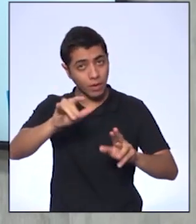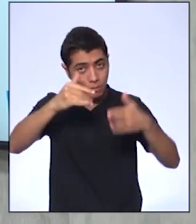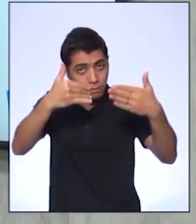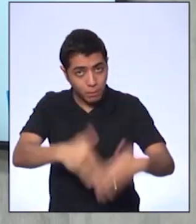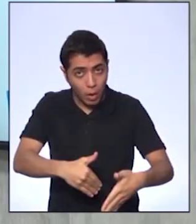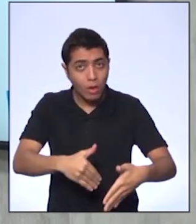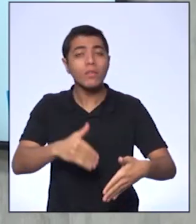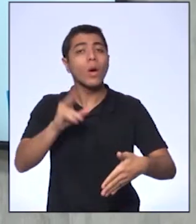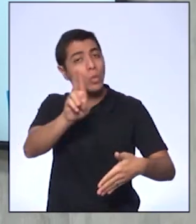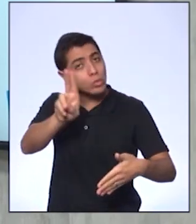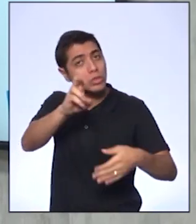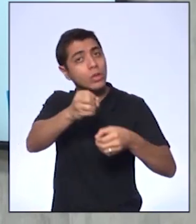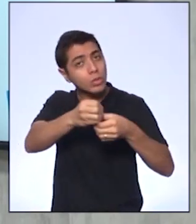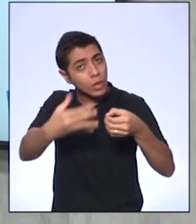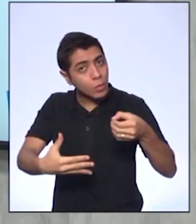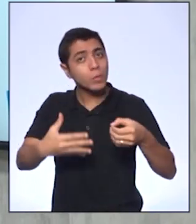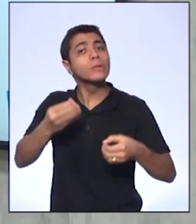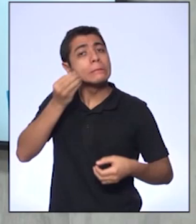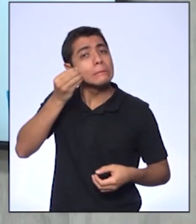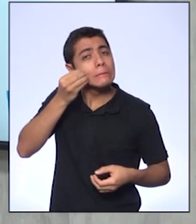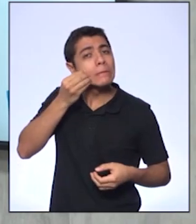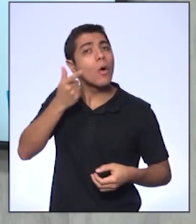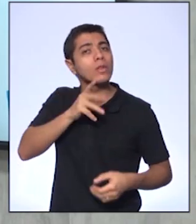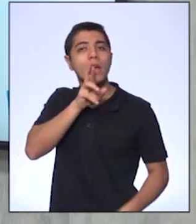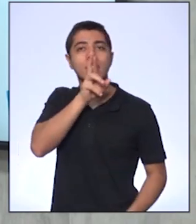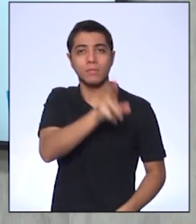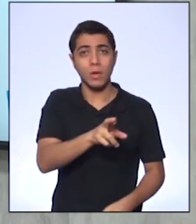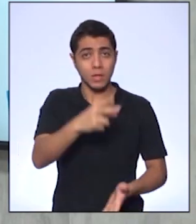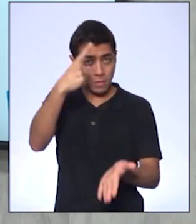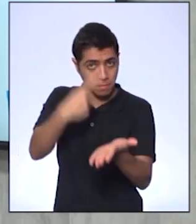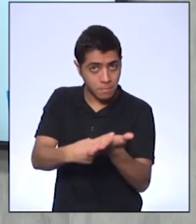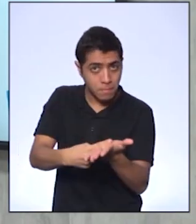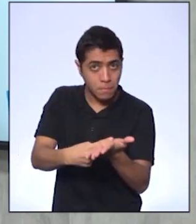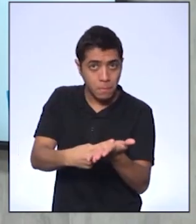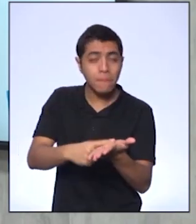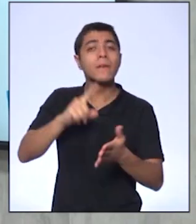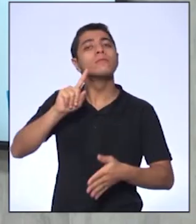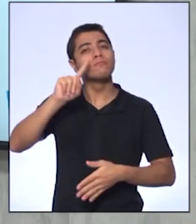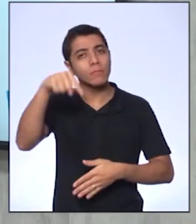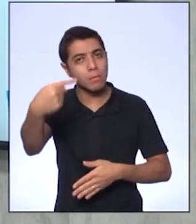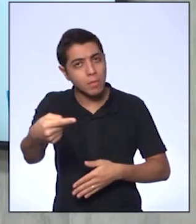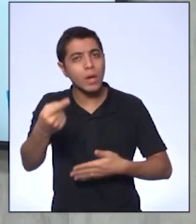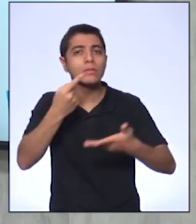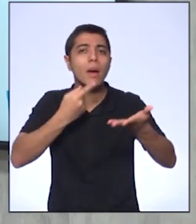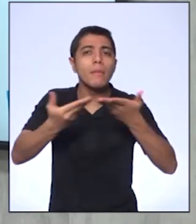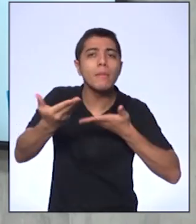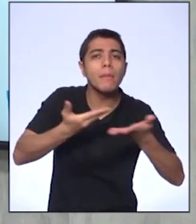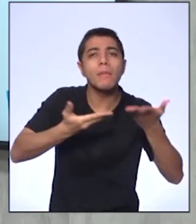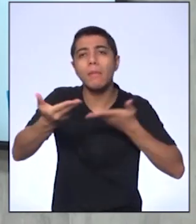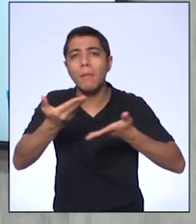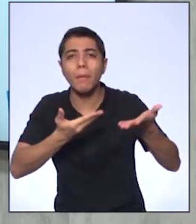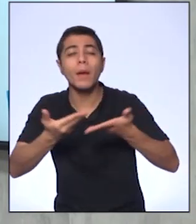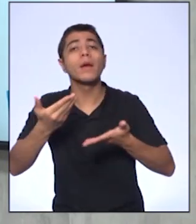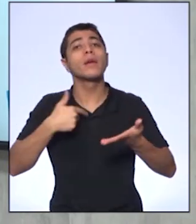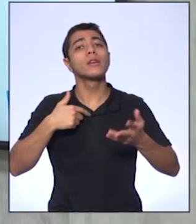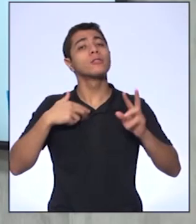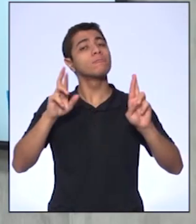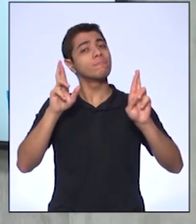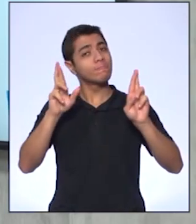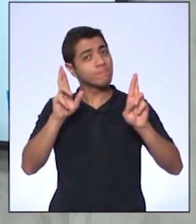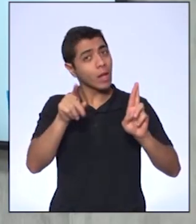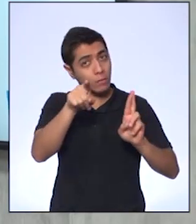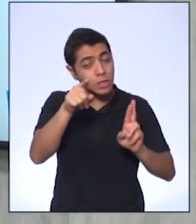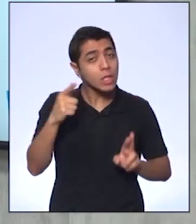testar todas as suas possibilidades de resposta. Combinado? A gente vai se falando, eu espero que você, na dúvida,